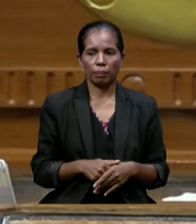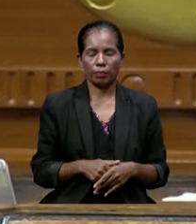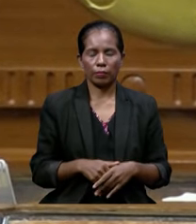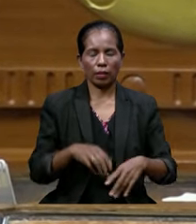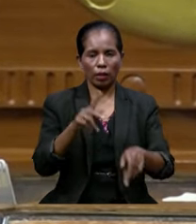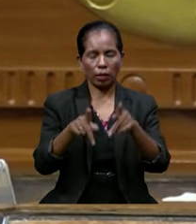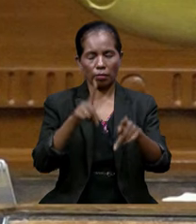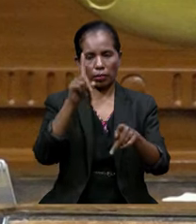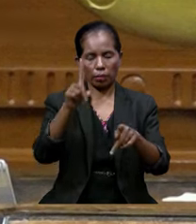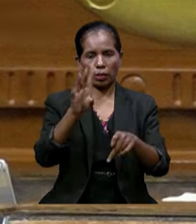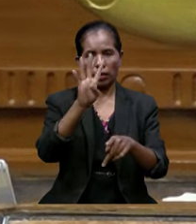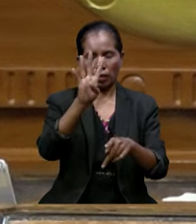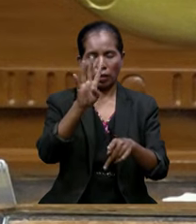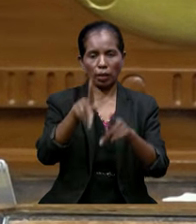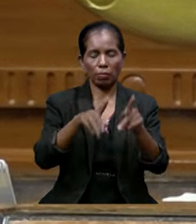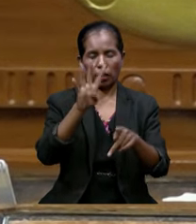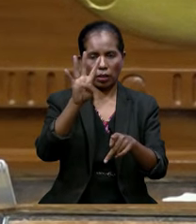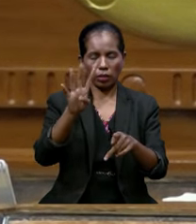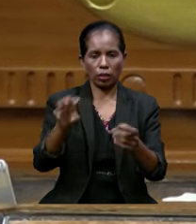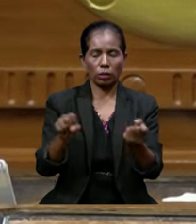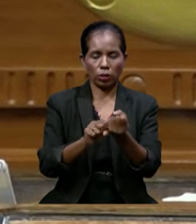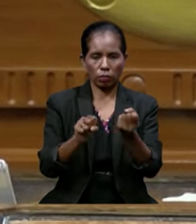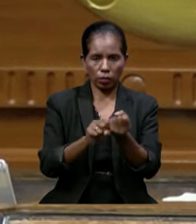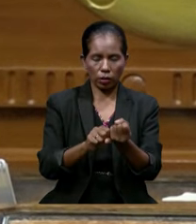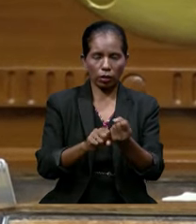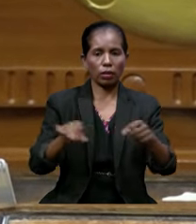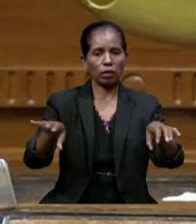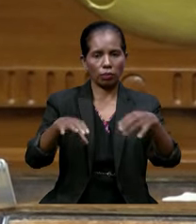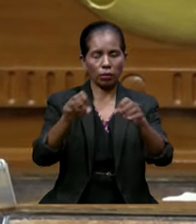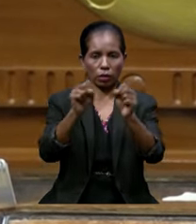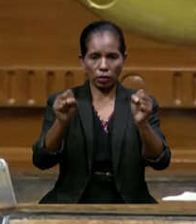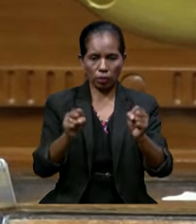oficial hat ato apoio serviço suku